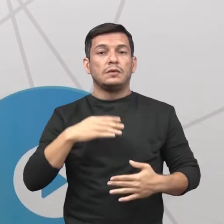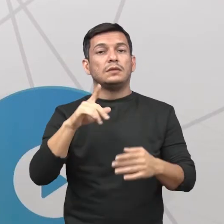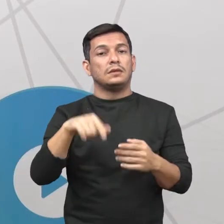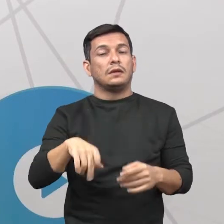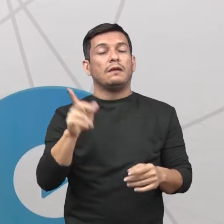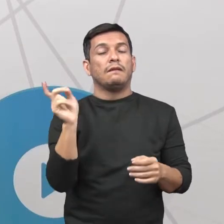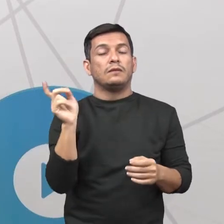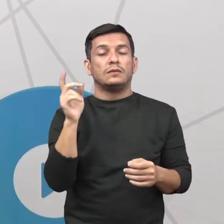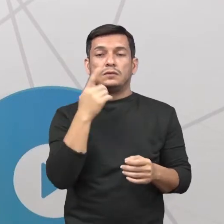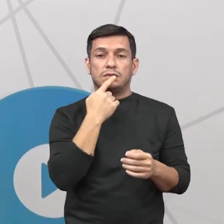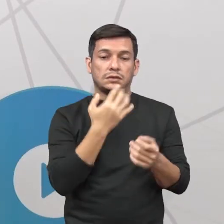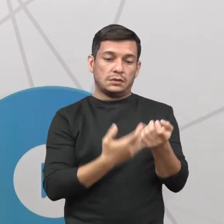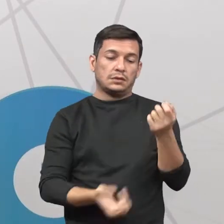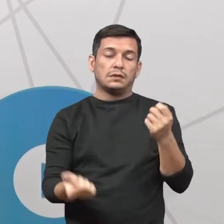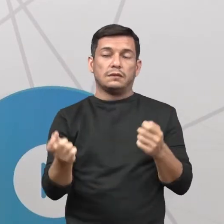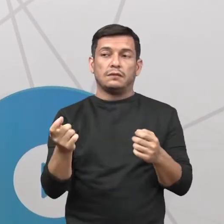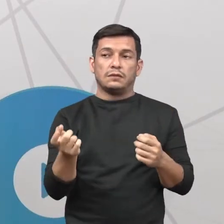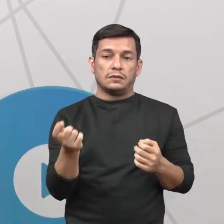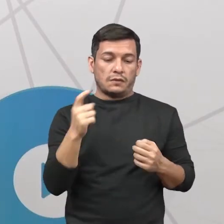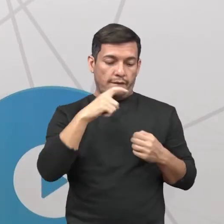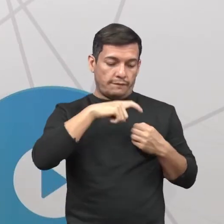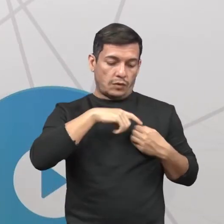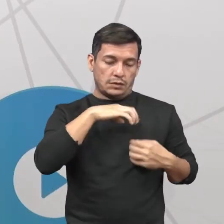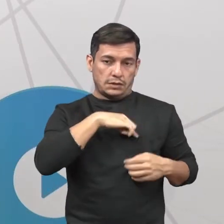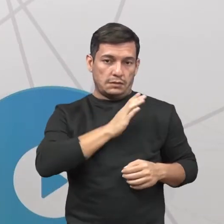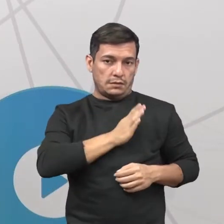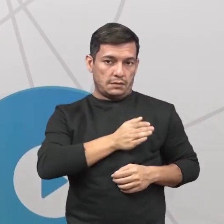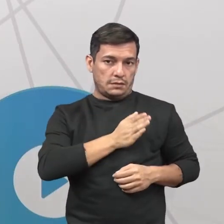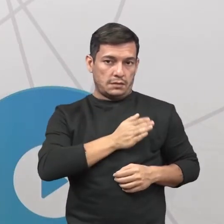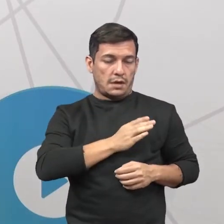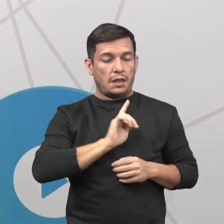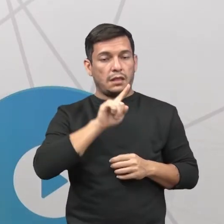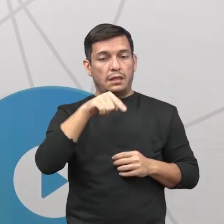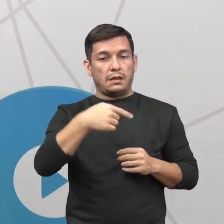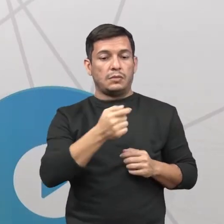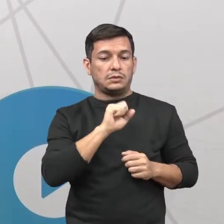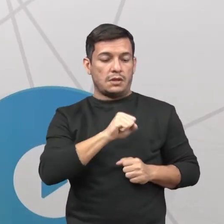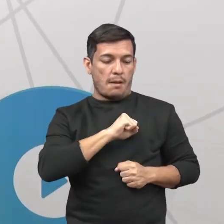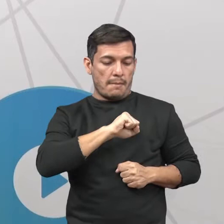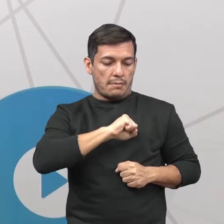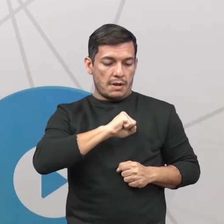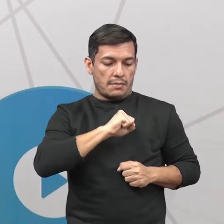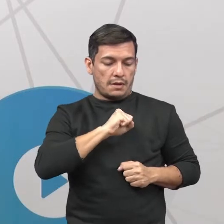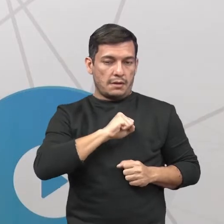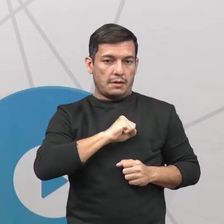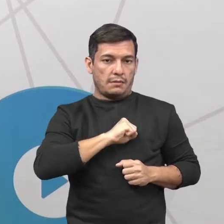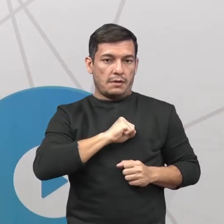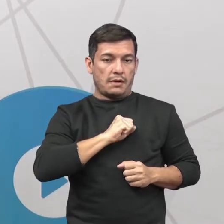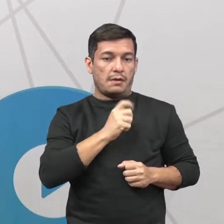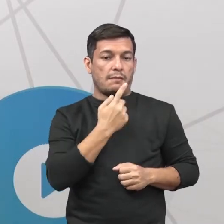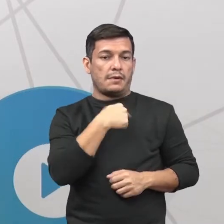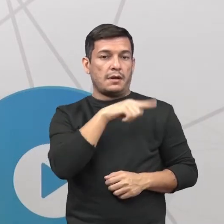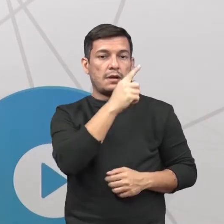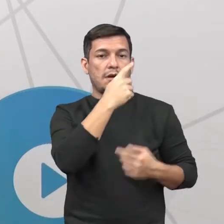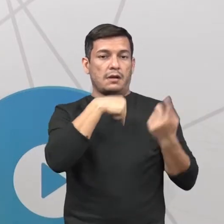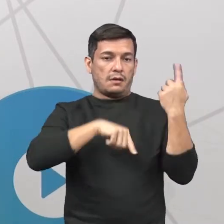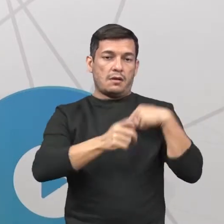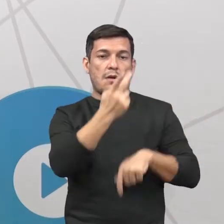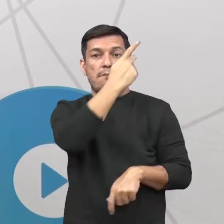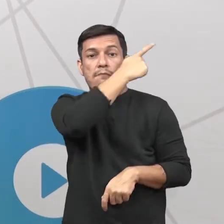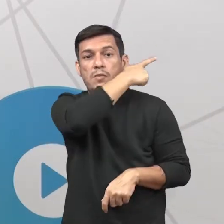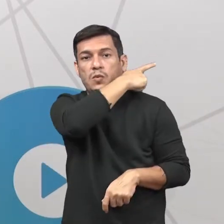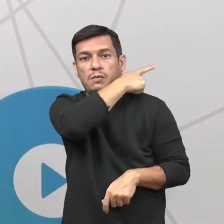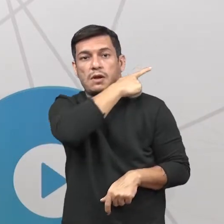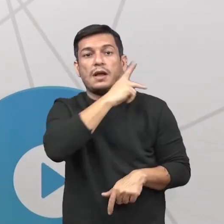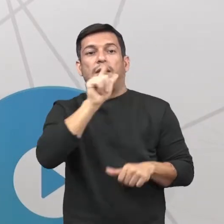sangue volta para o nosso coração, depois ele é bombeado para o nosso pulmão para que ocorram